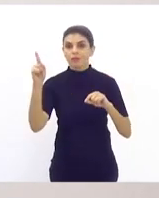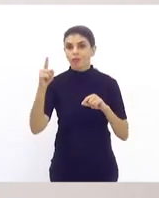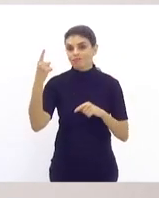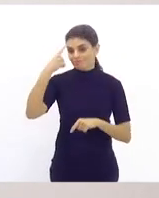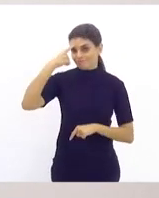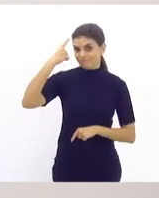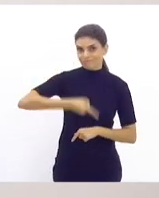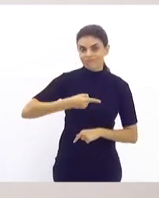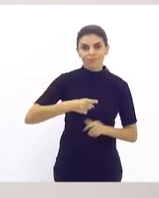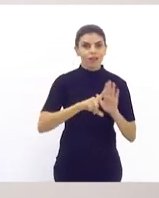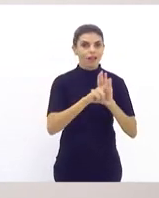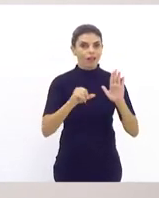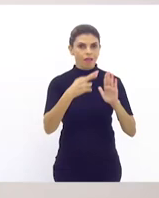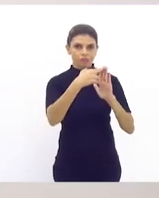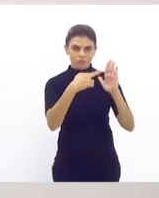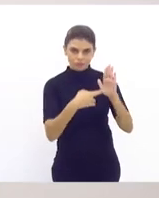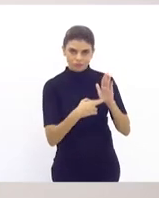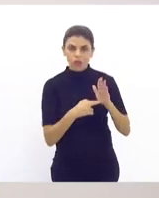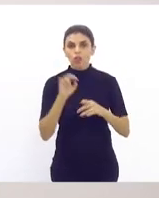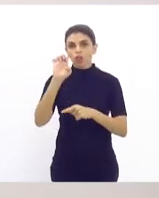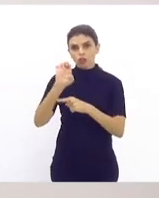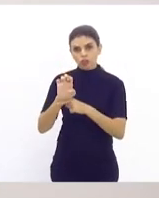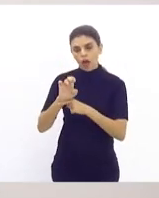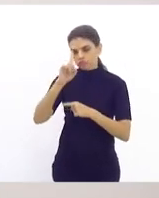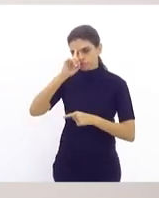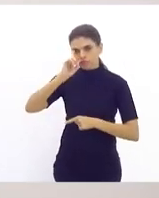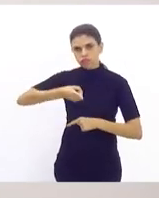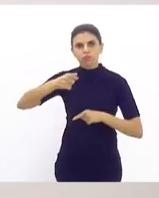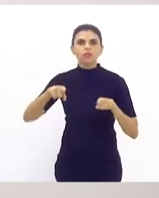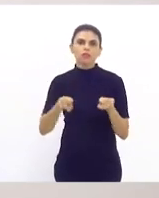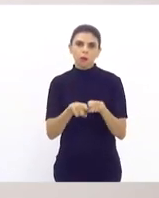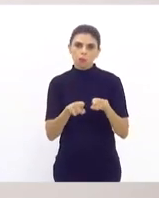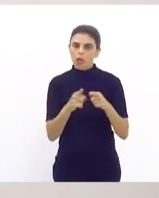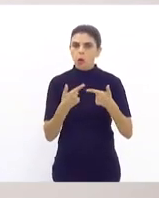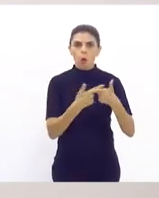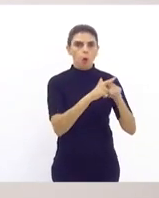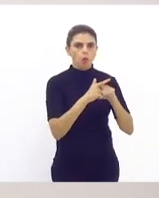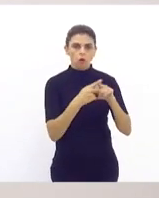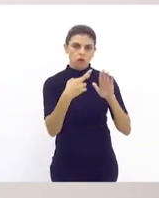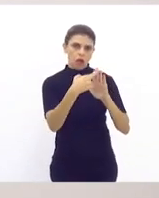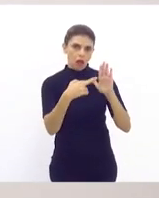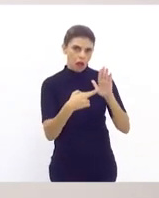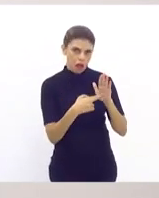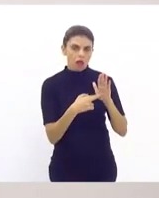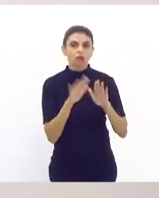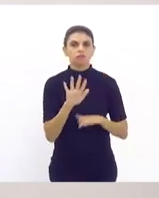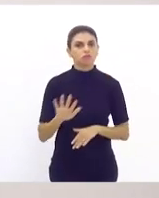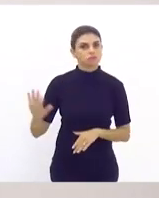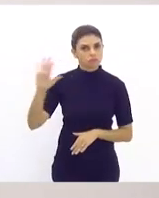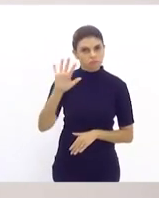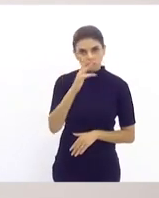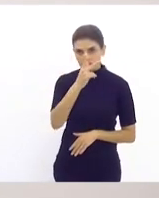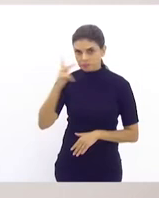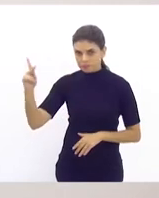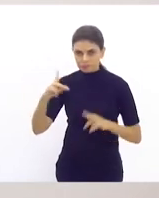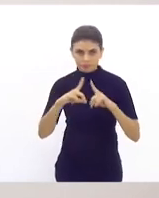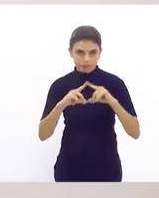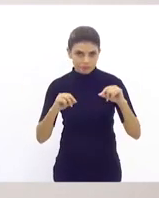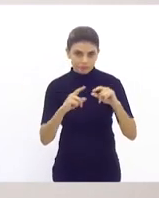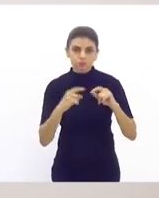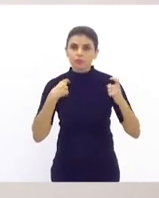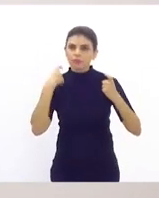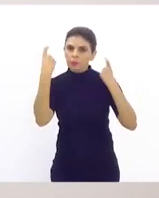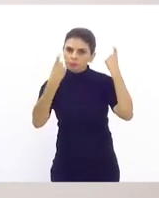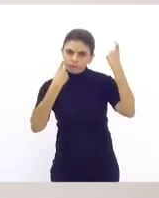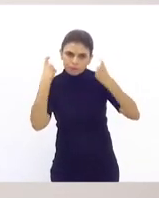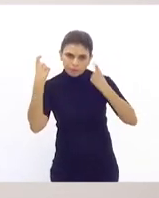normas gerais e ao Estado legislar sobre tudo aquilo que não confronte com normas gerais da União. O que me preocupa no